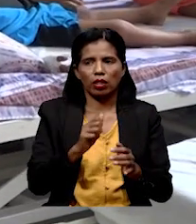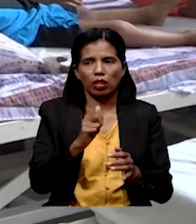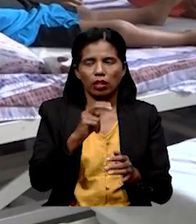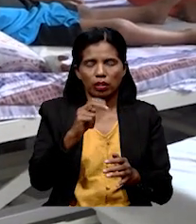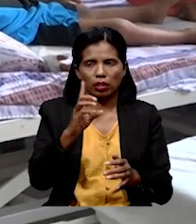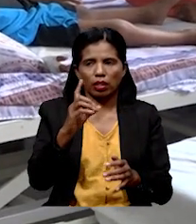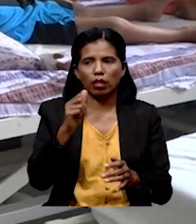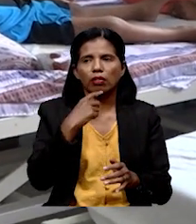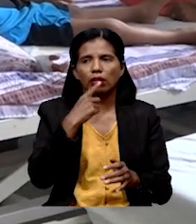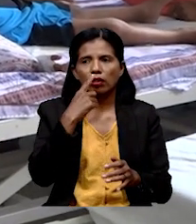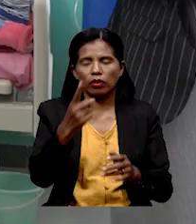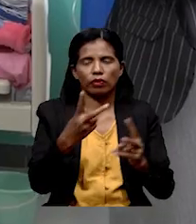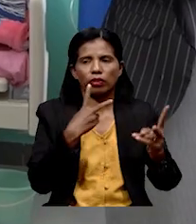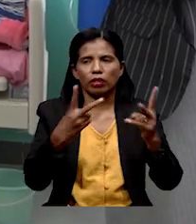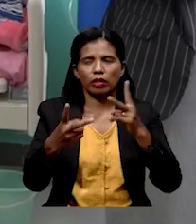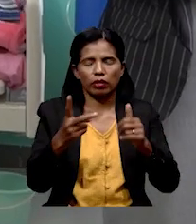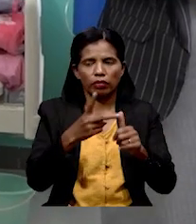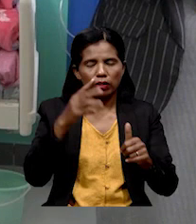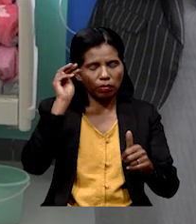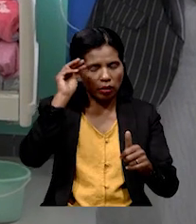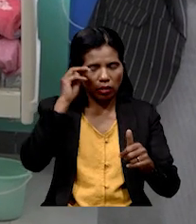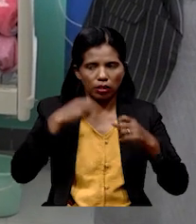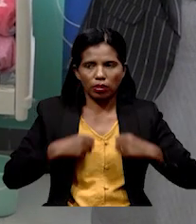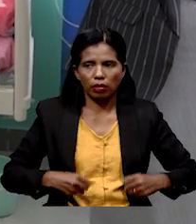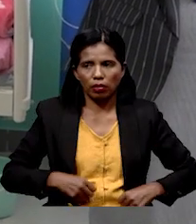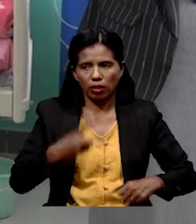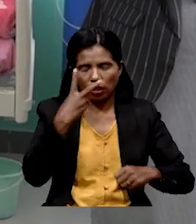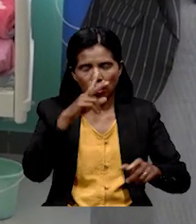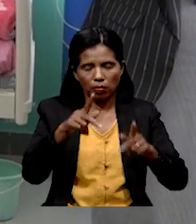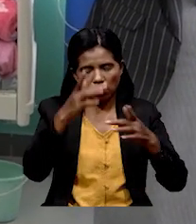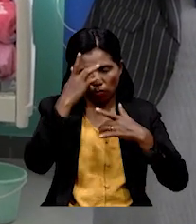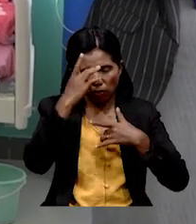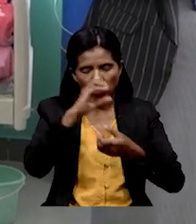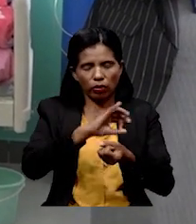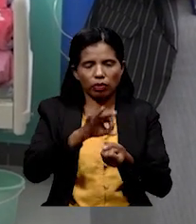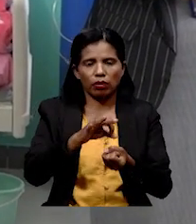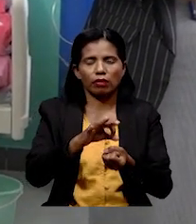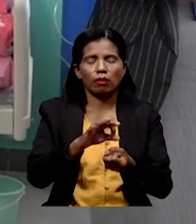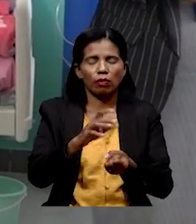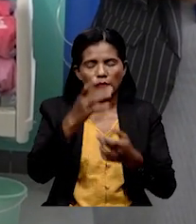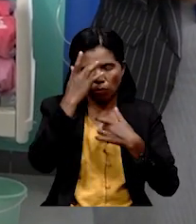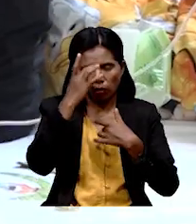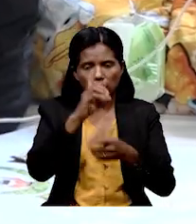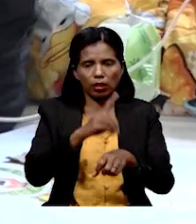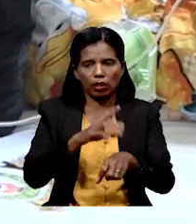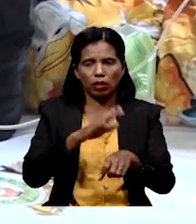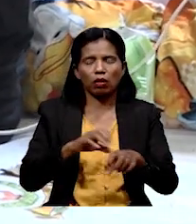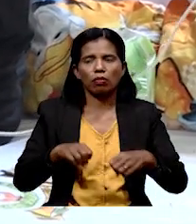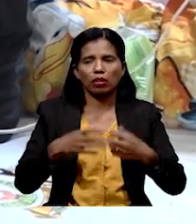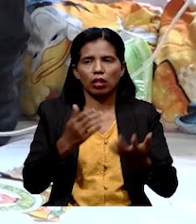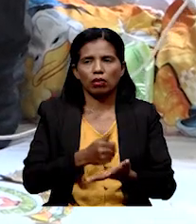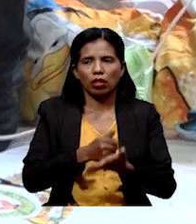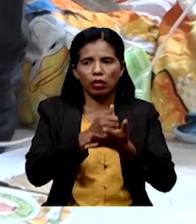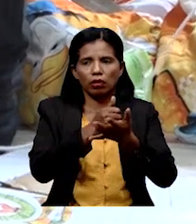visita vice-ministro Saúde, ne berrei diretamente condição paciente dengue, no ensama que belejaria qualidade atendimento